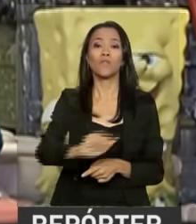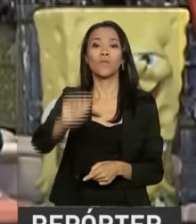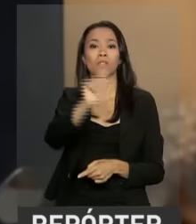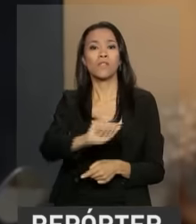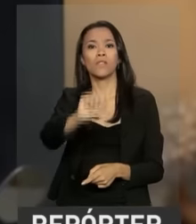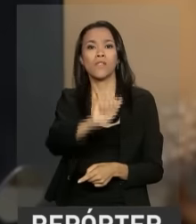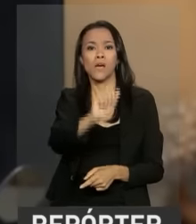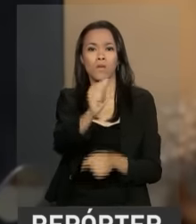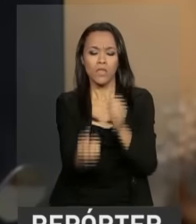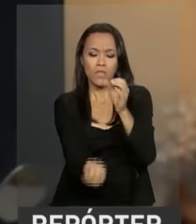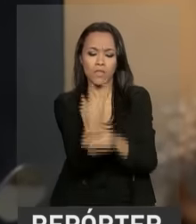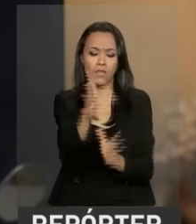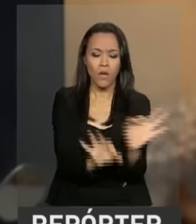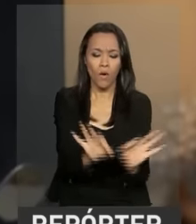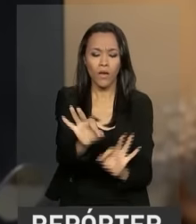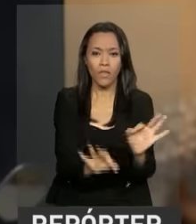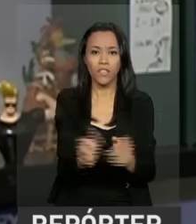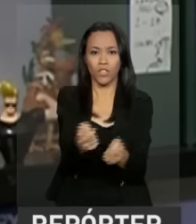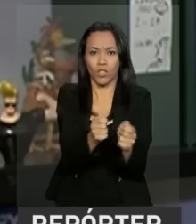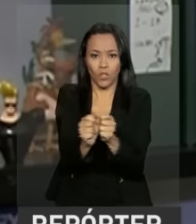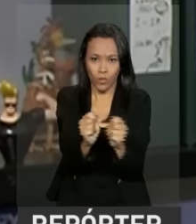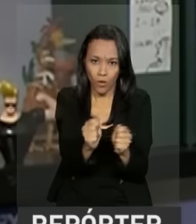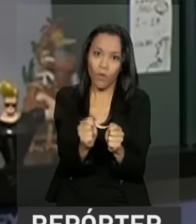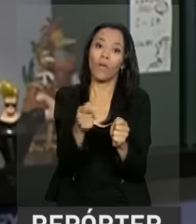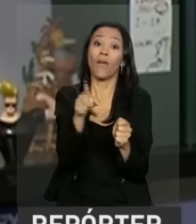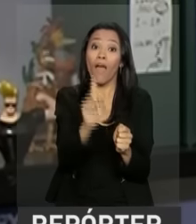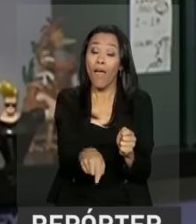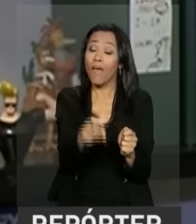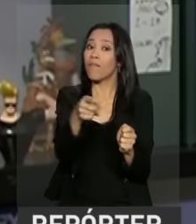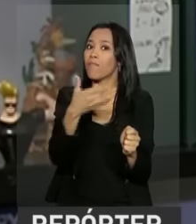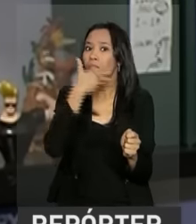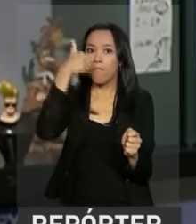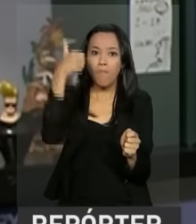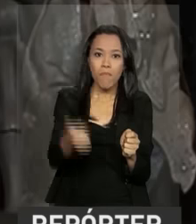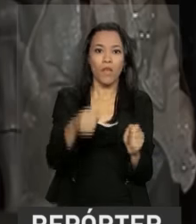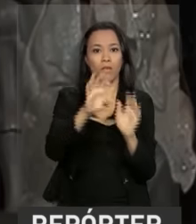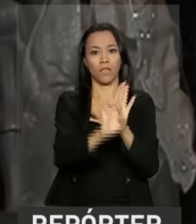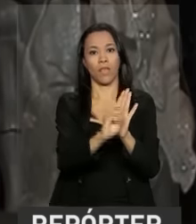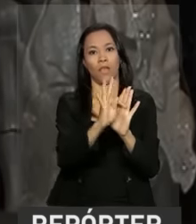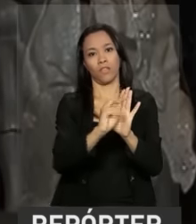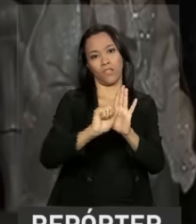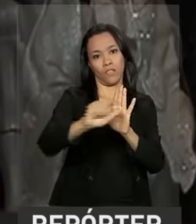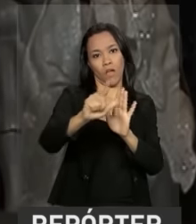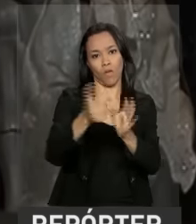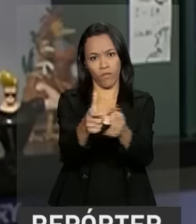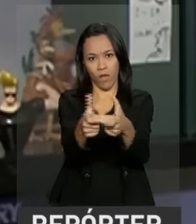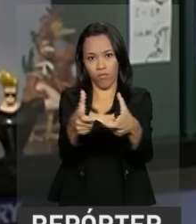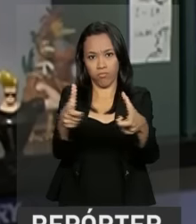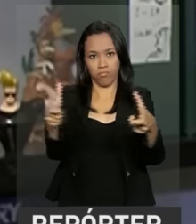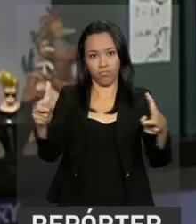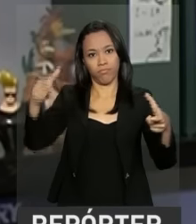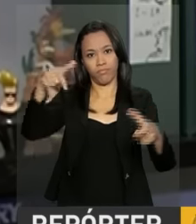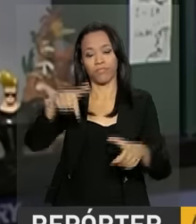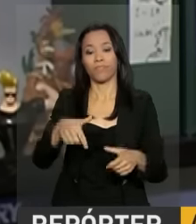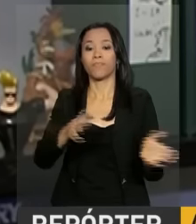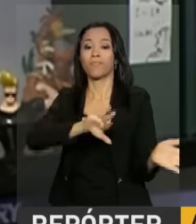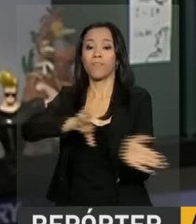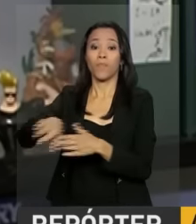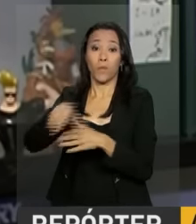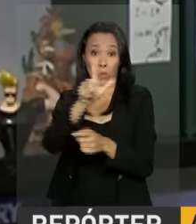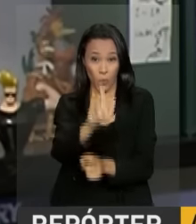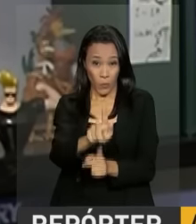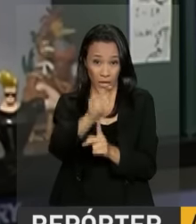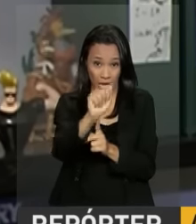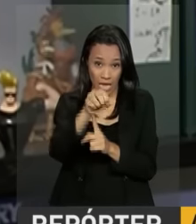desenvolvedores jos esse edital é um grande avanço para o setor que vem crescendo muito nos últimos tempos o game ele vem